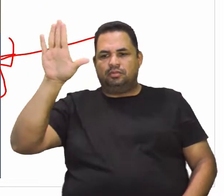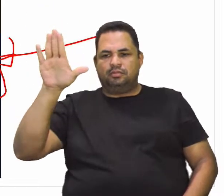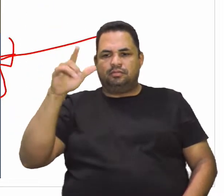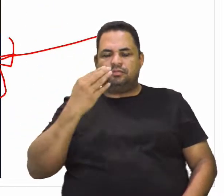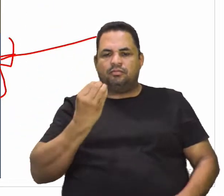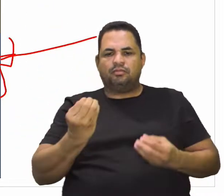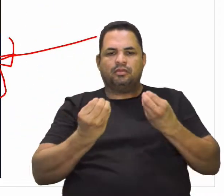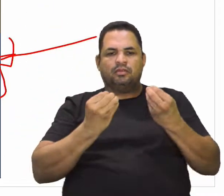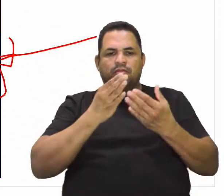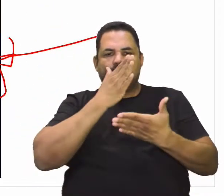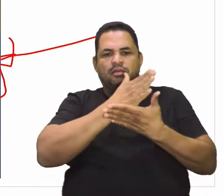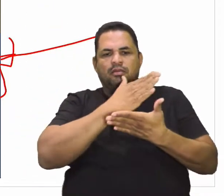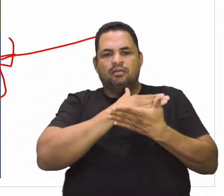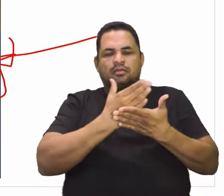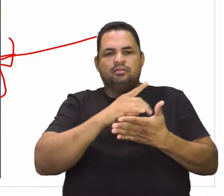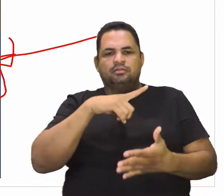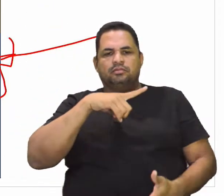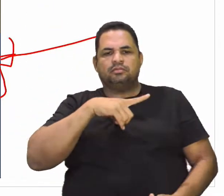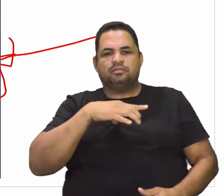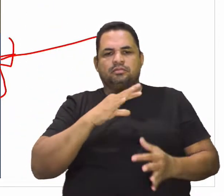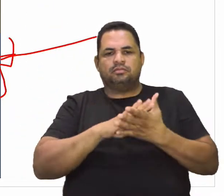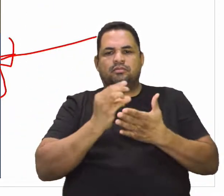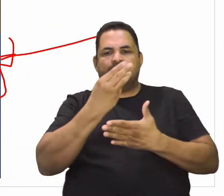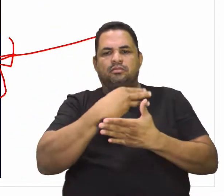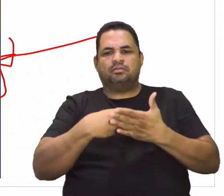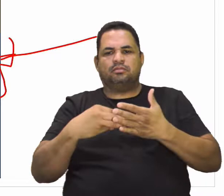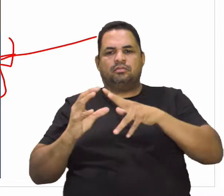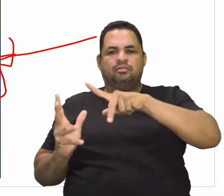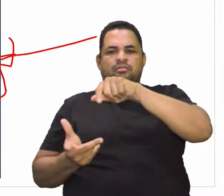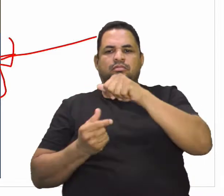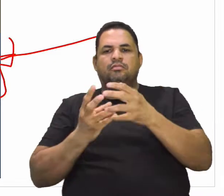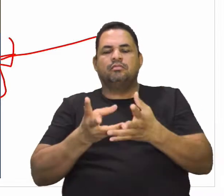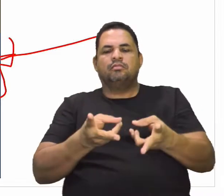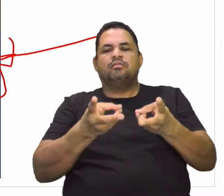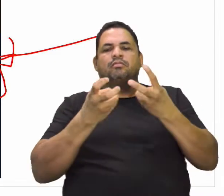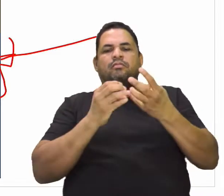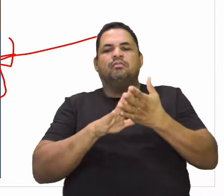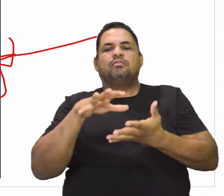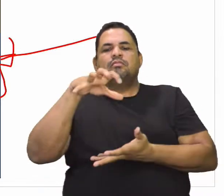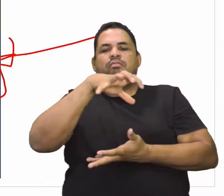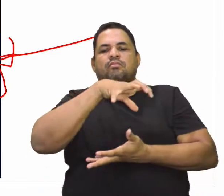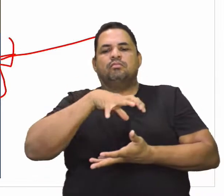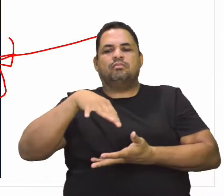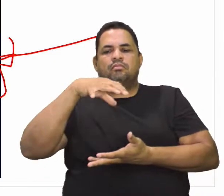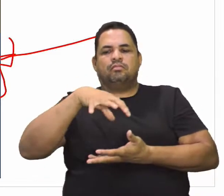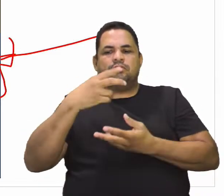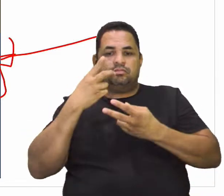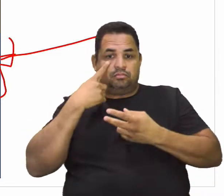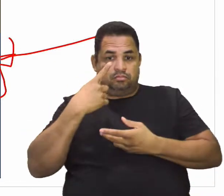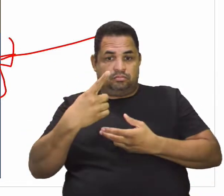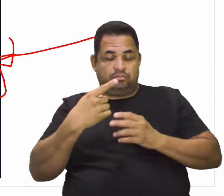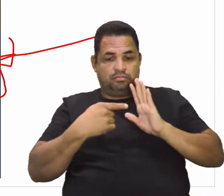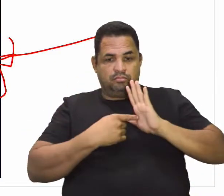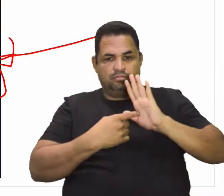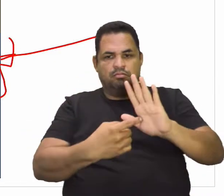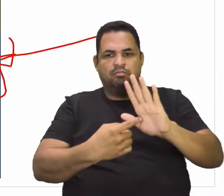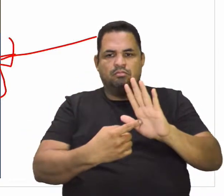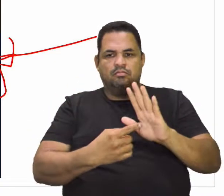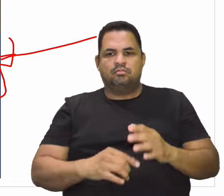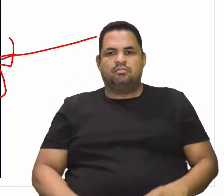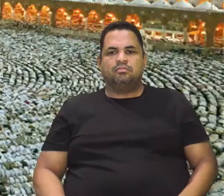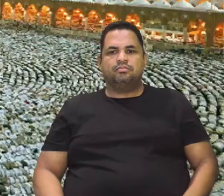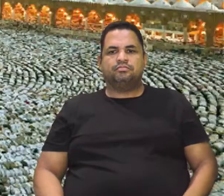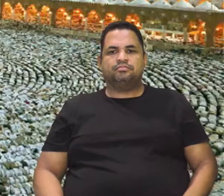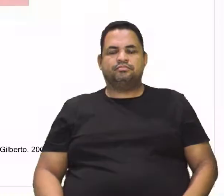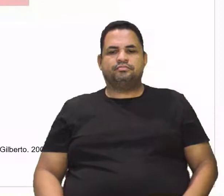como ele é dividido. Aqui nós temos um mapa mundi que vocês percebem qual é o local que nós estamos indicando nessa ampliação do